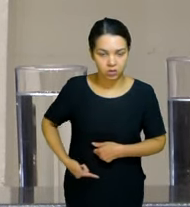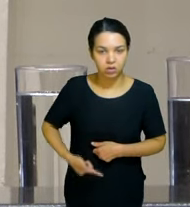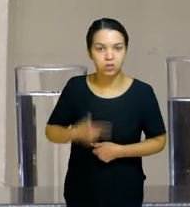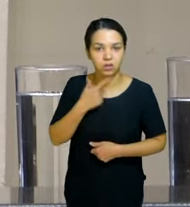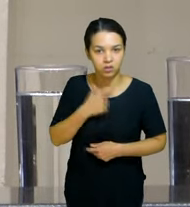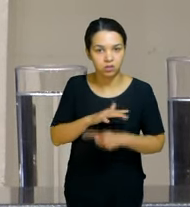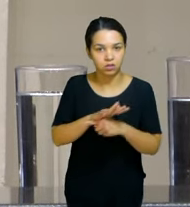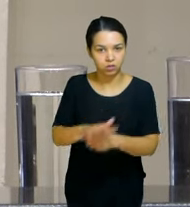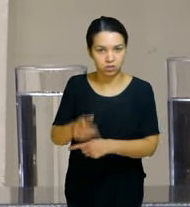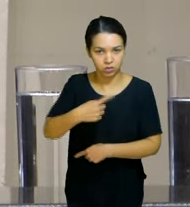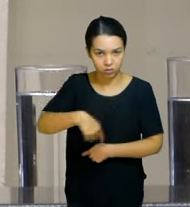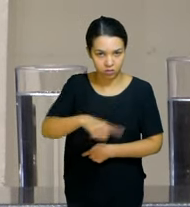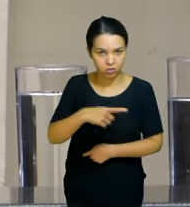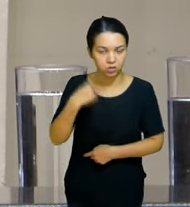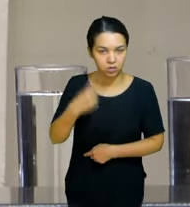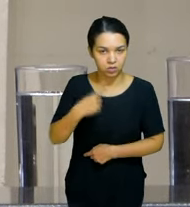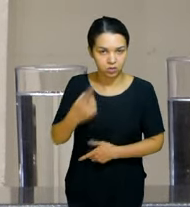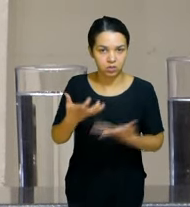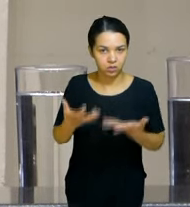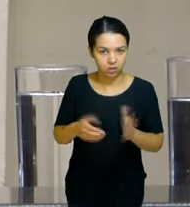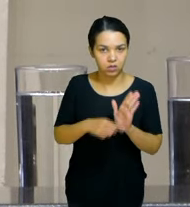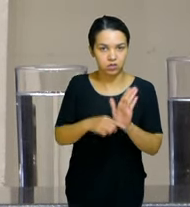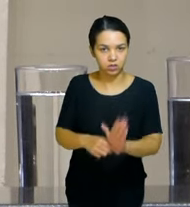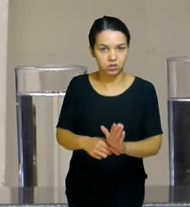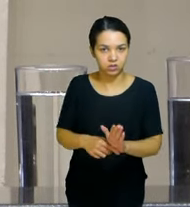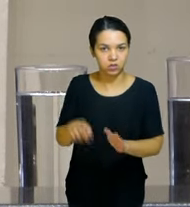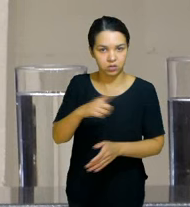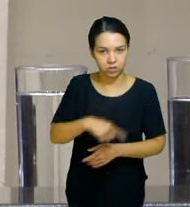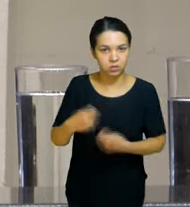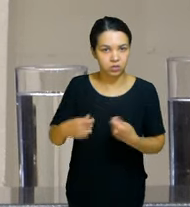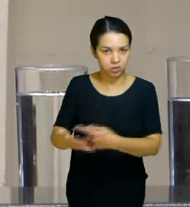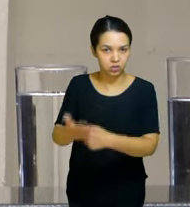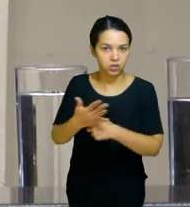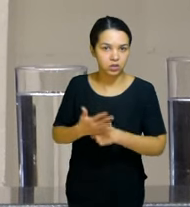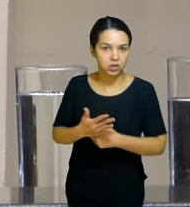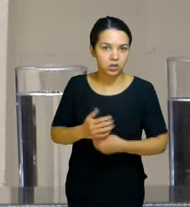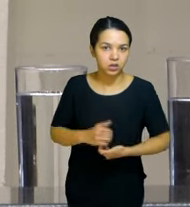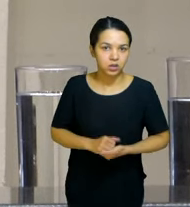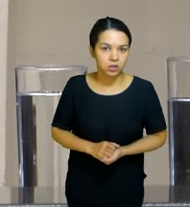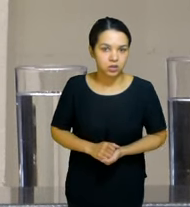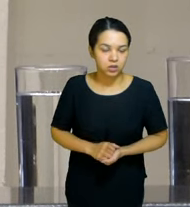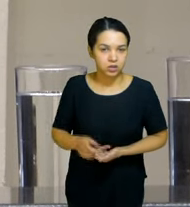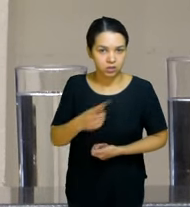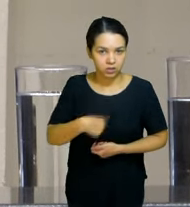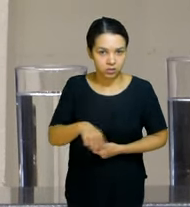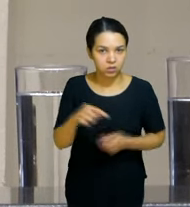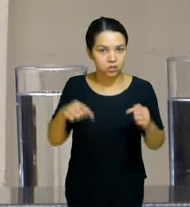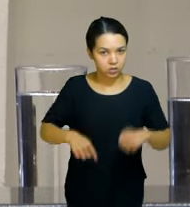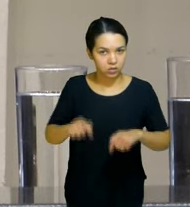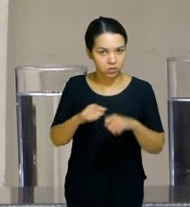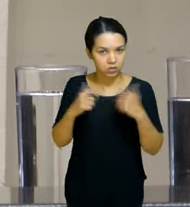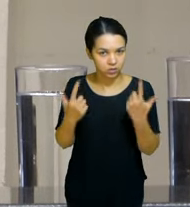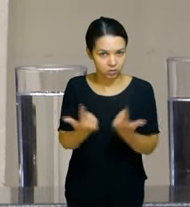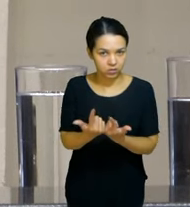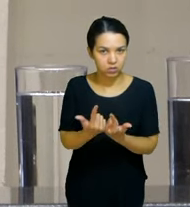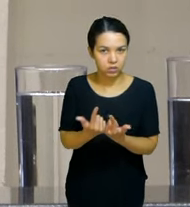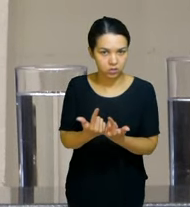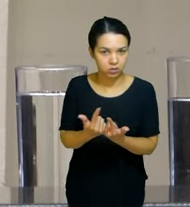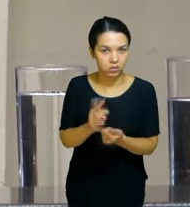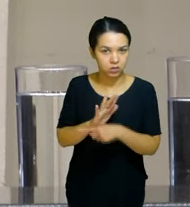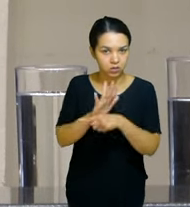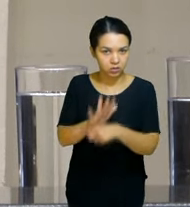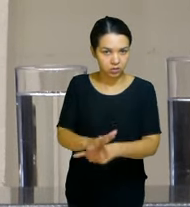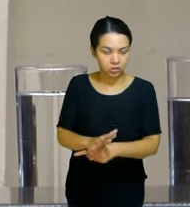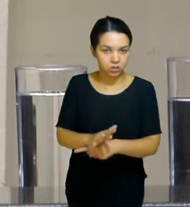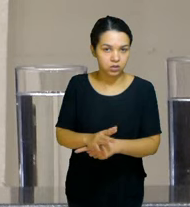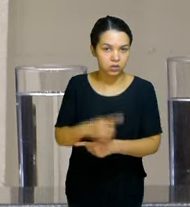Todos os deputados aqui têm boa intenção. Nós precisamos de ajuda. E nós estamos aqui na Assembleia Legislativa para ajudar. O